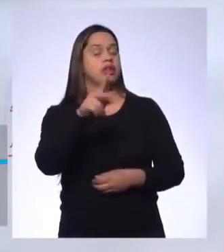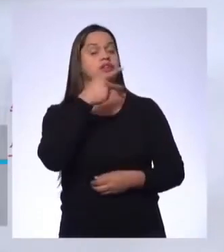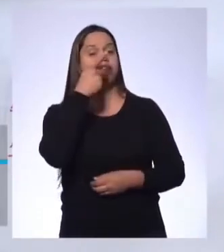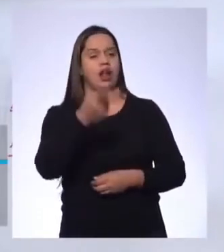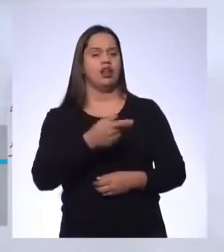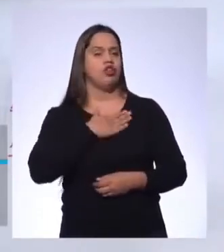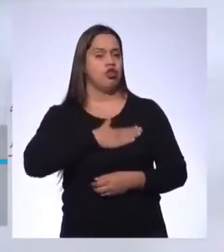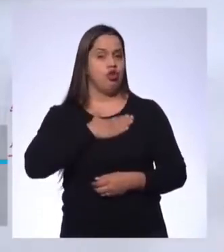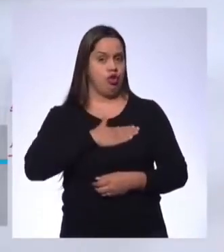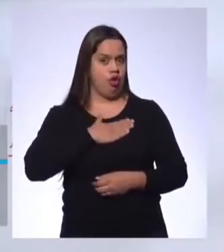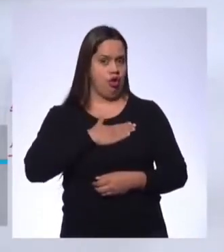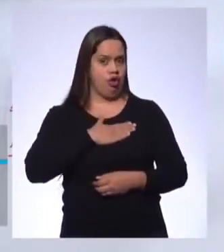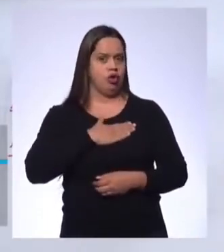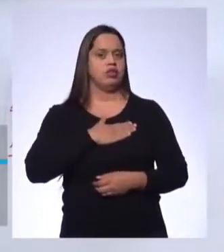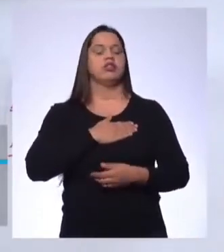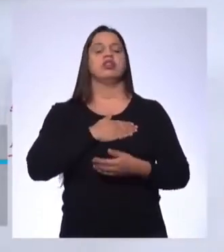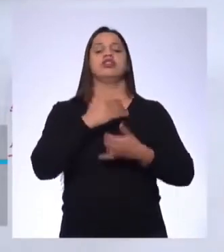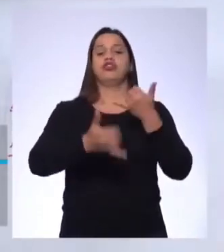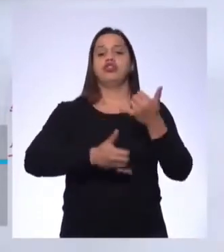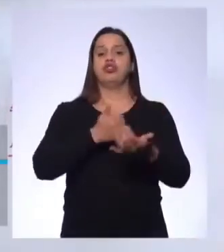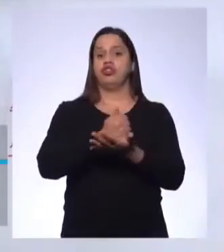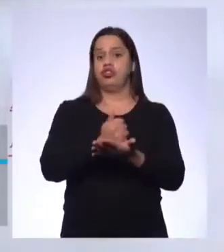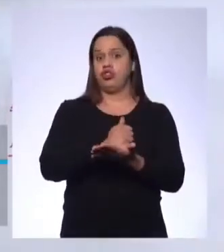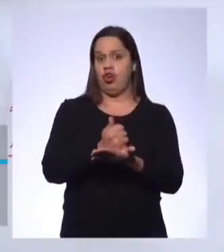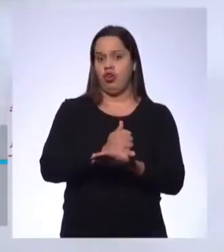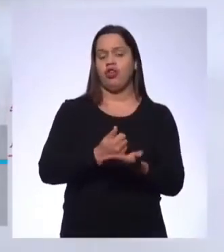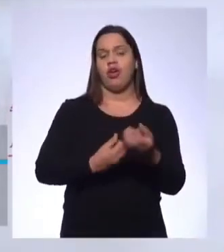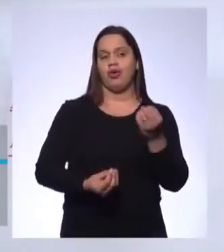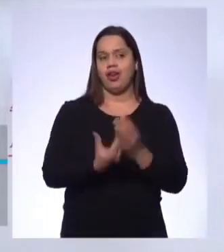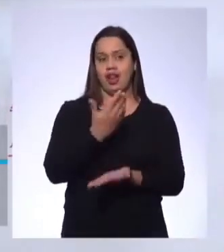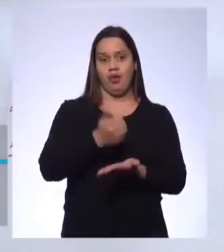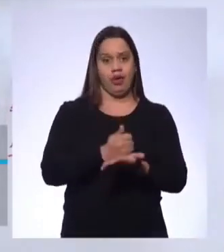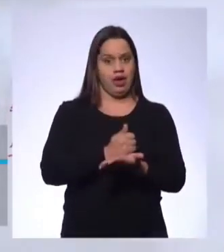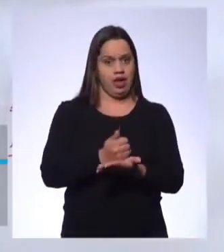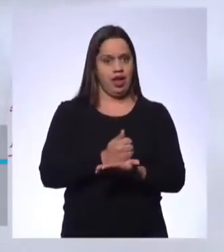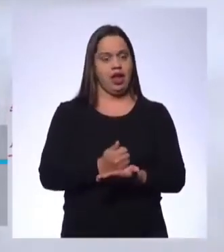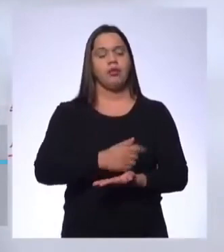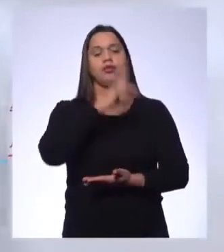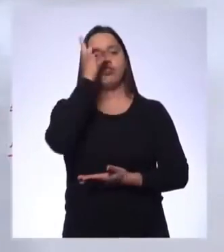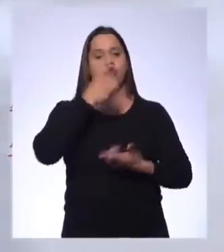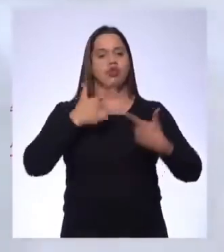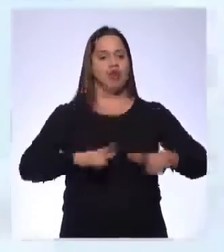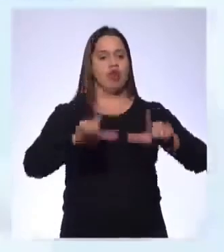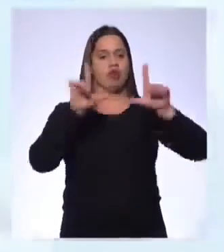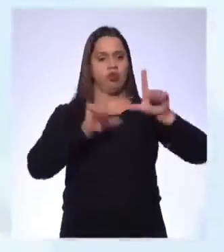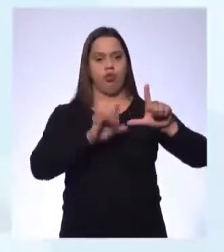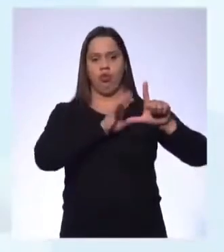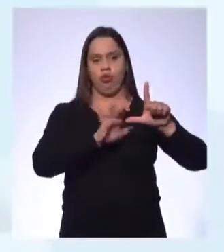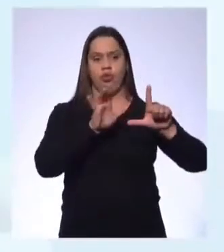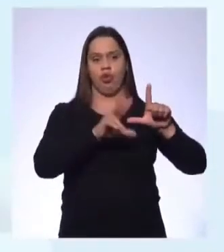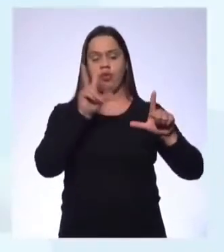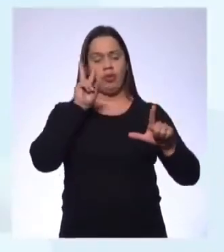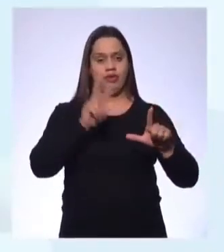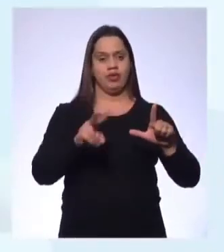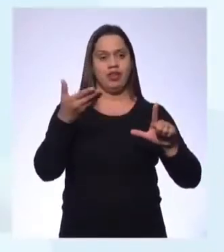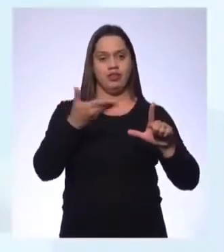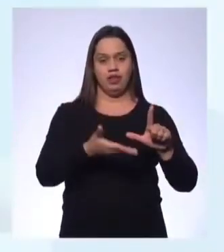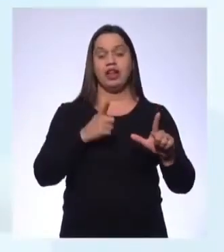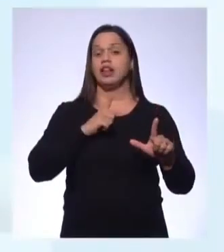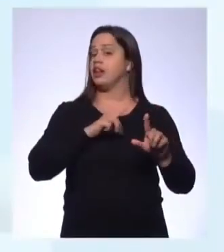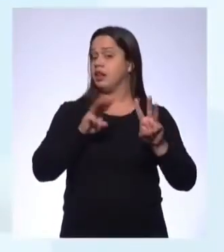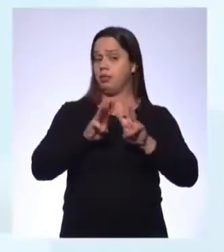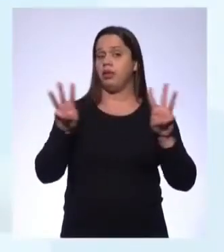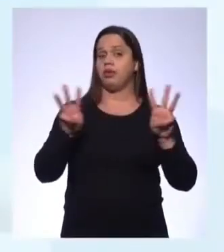de jogos, vocês são bons, eu criei um game para vocês. O diretor vai colocar aqui o QR Code e também tem um